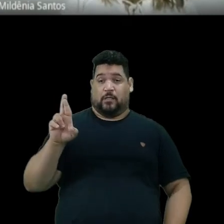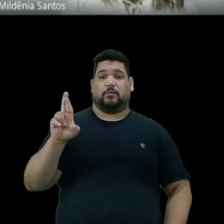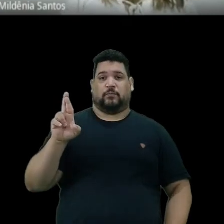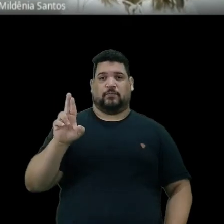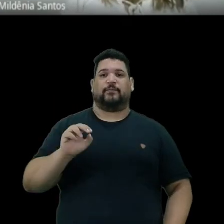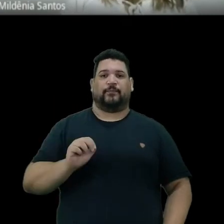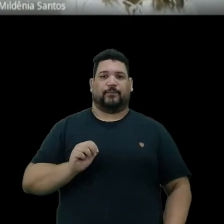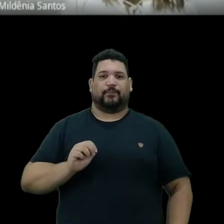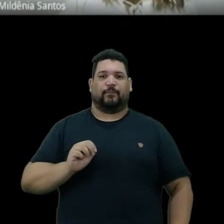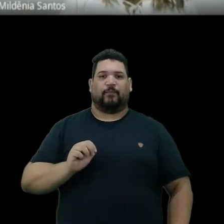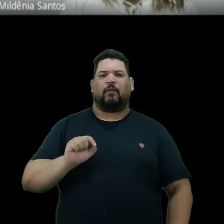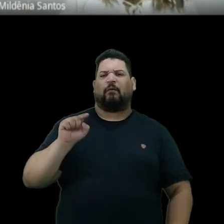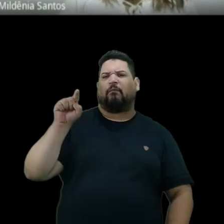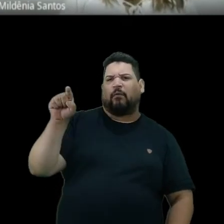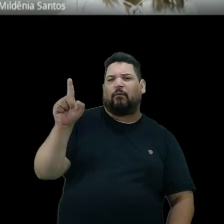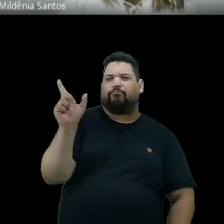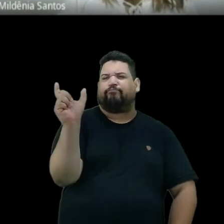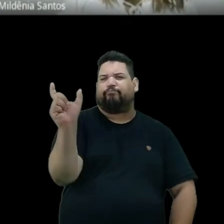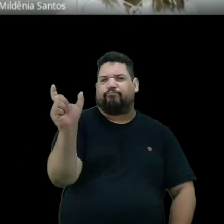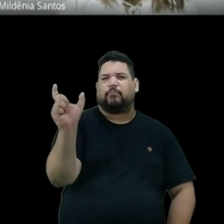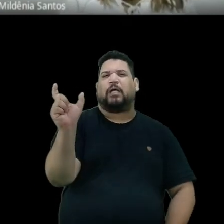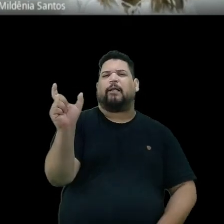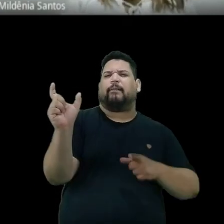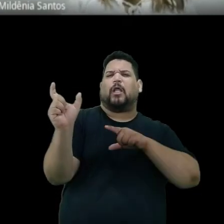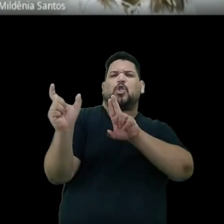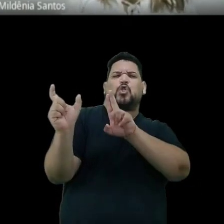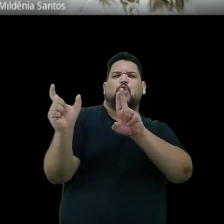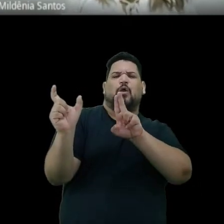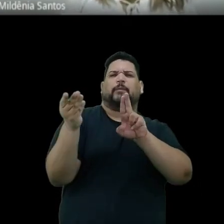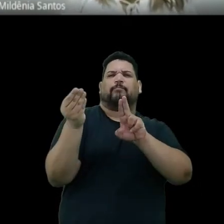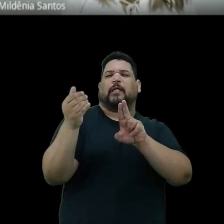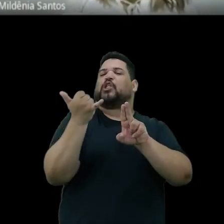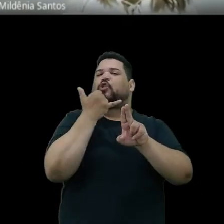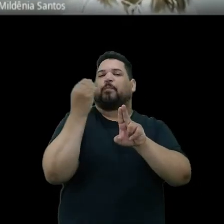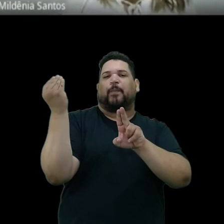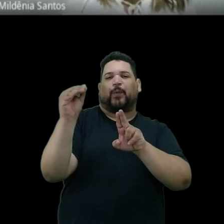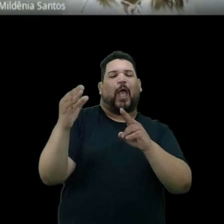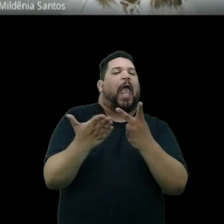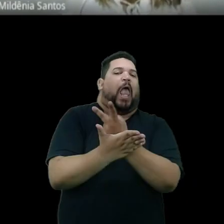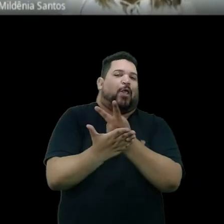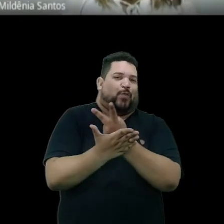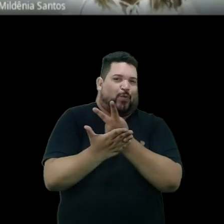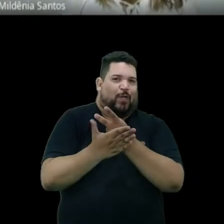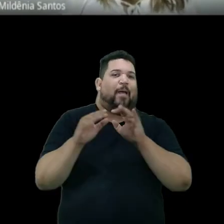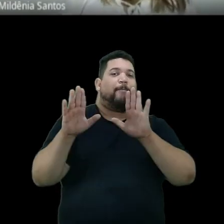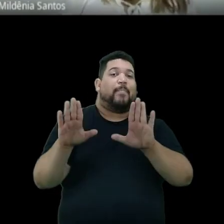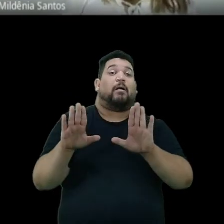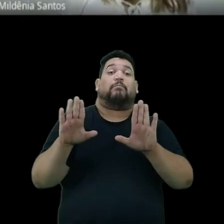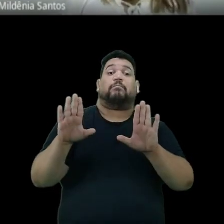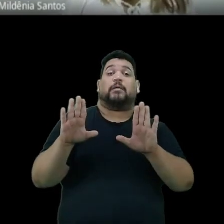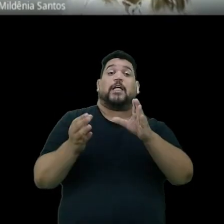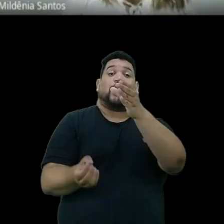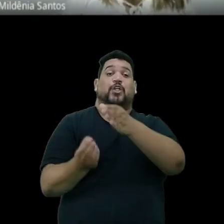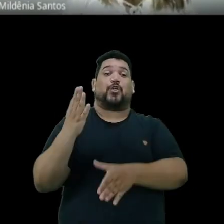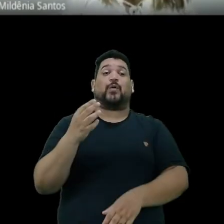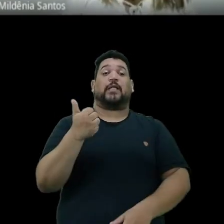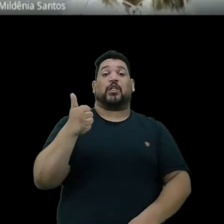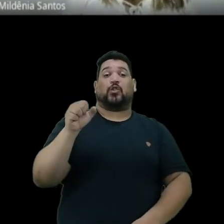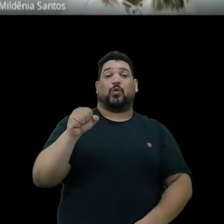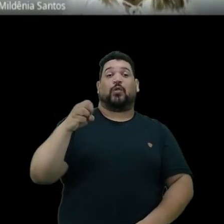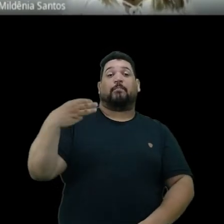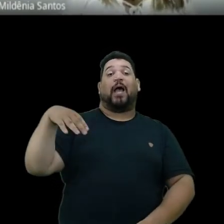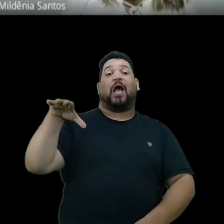Ele veio, tem um novezinho aí, foi um erro, desculpa. Ele foi do dia 18 de março de 2022 e nós